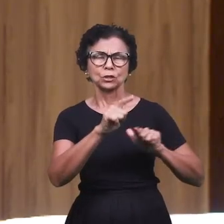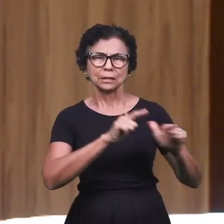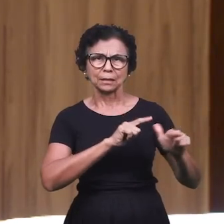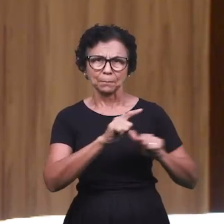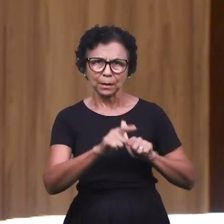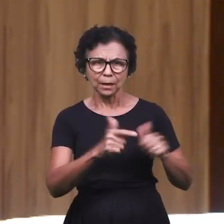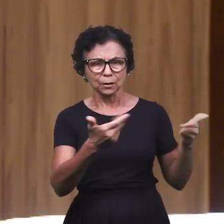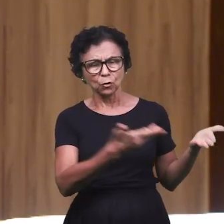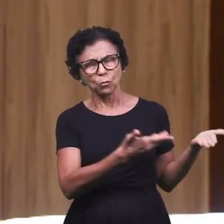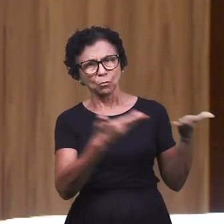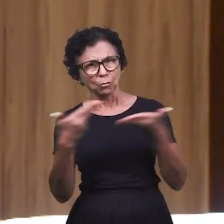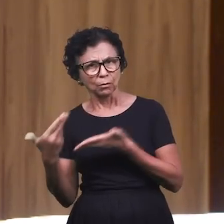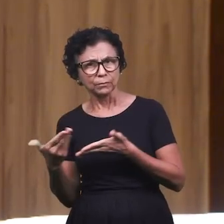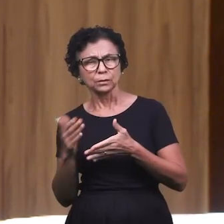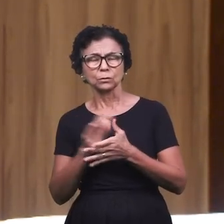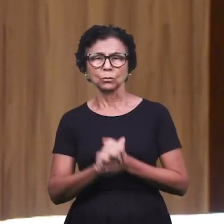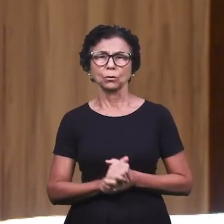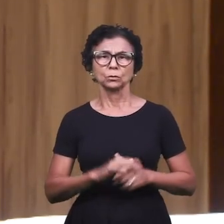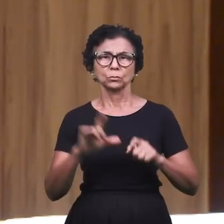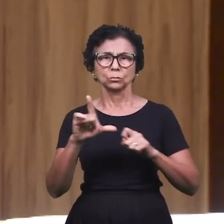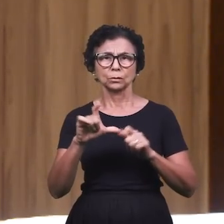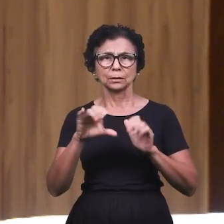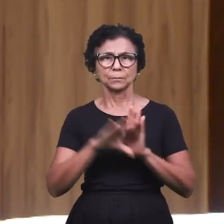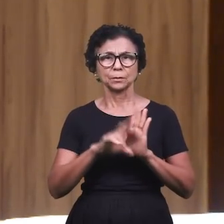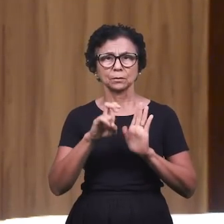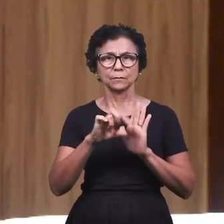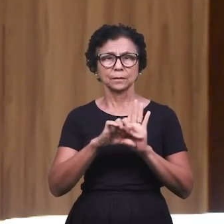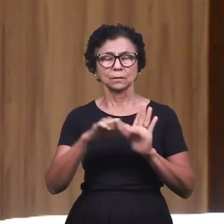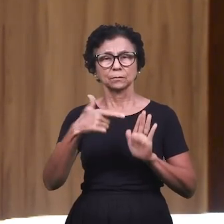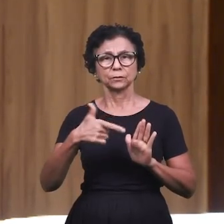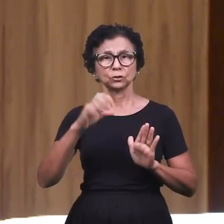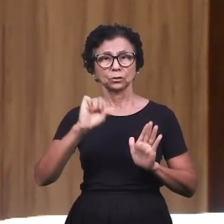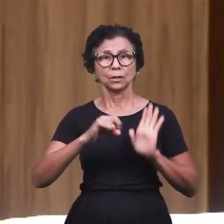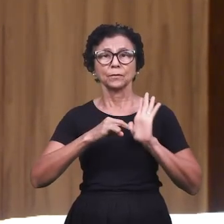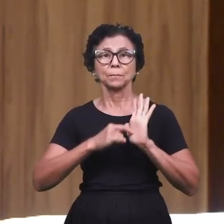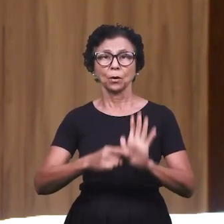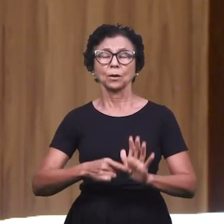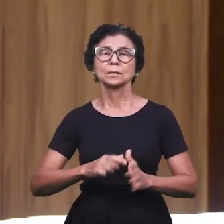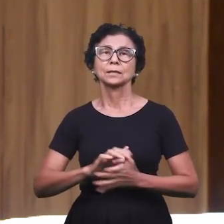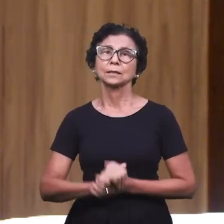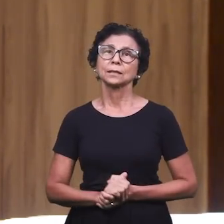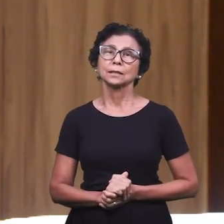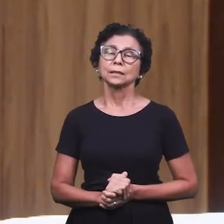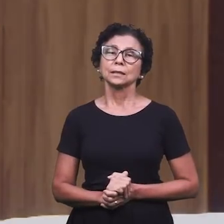Lucas 5, 29 a 32, mostra que diz o seguinte, ele também era chamado Levi, né?